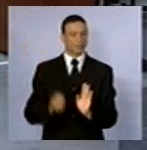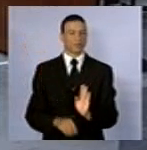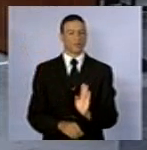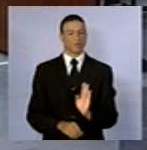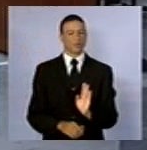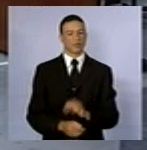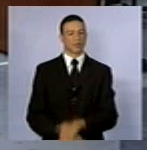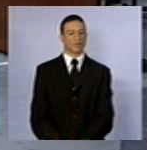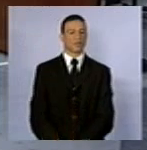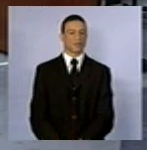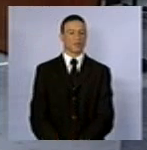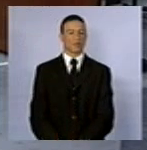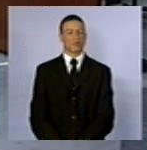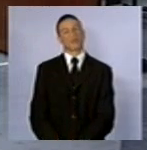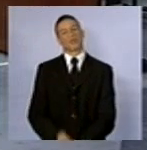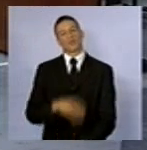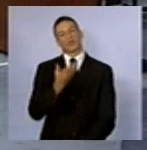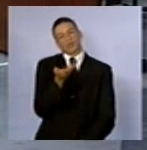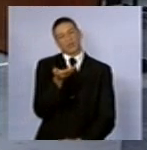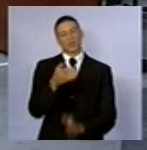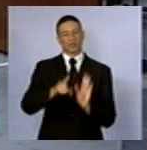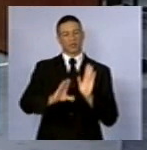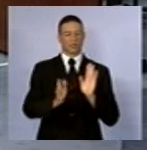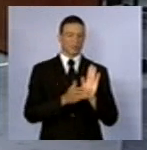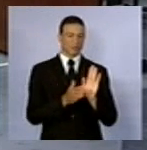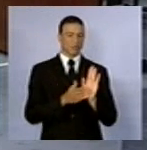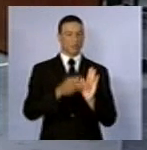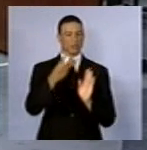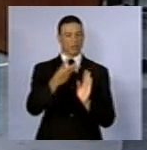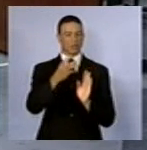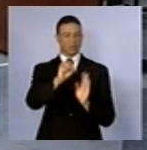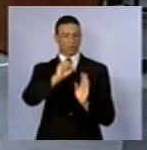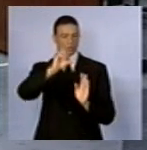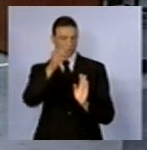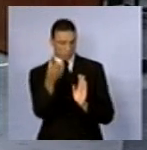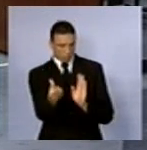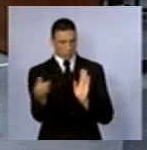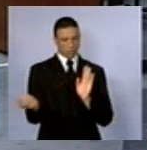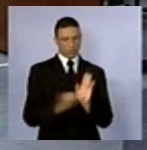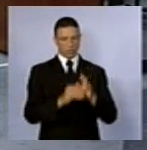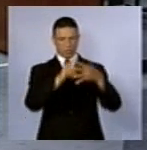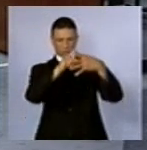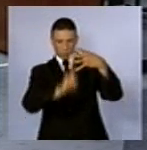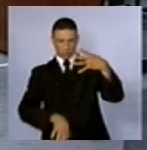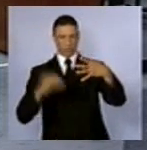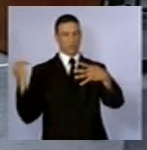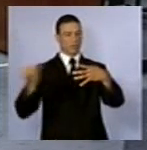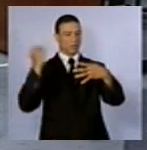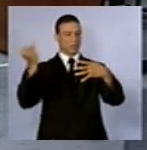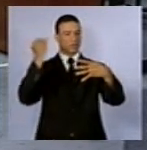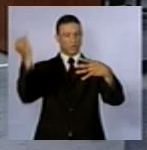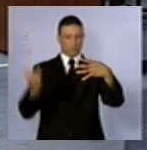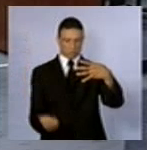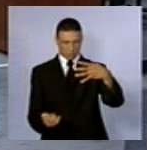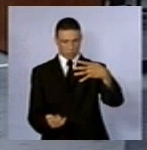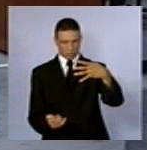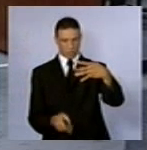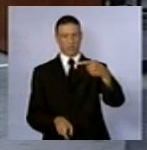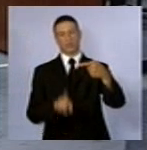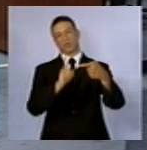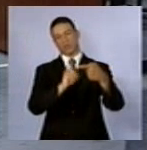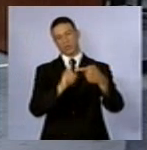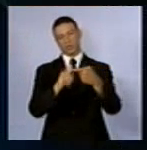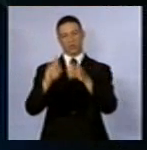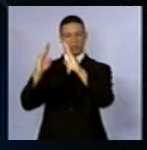cima bom a resolução 398 ela estabelece quatro pontos básicos ou seja todas as instalações